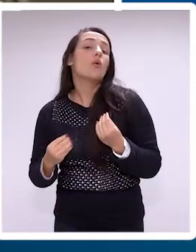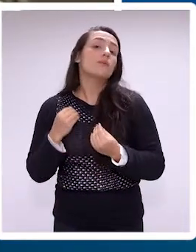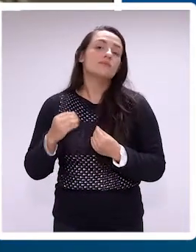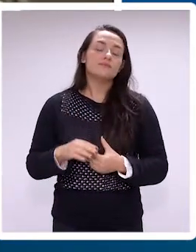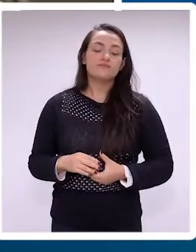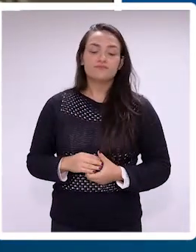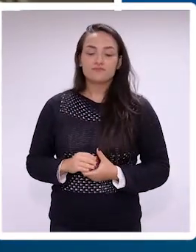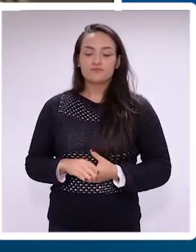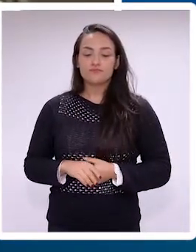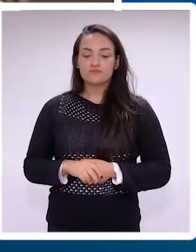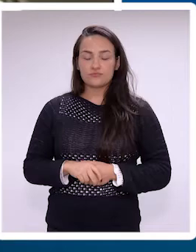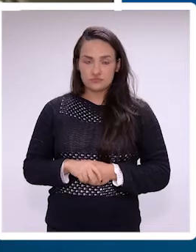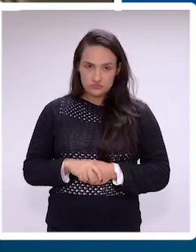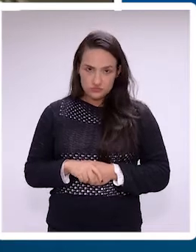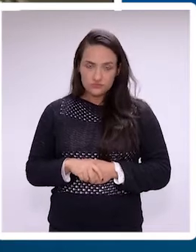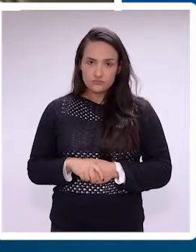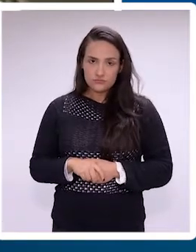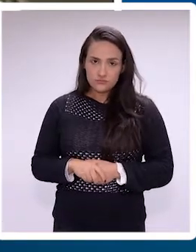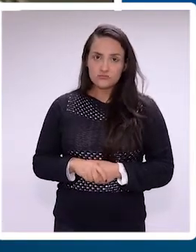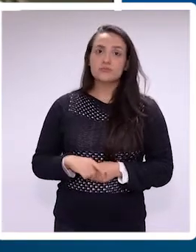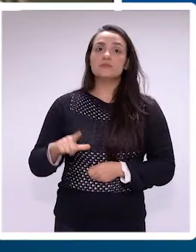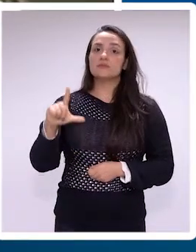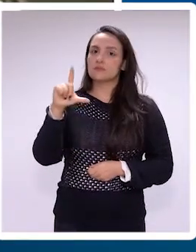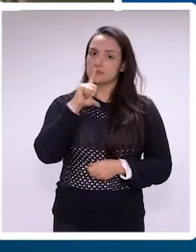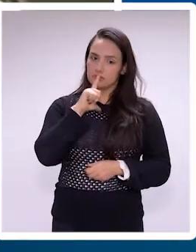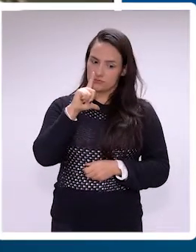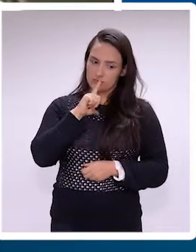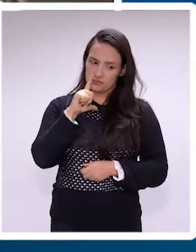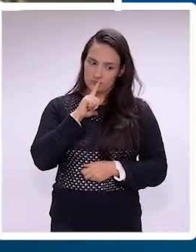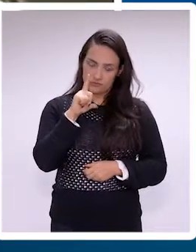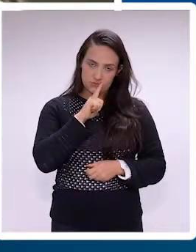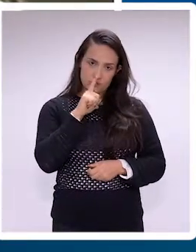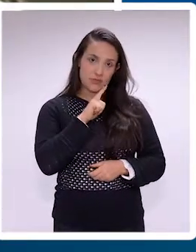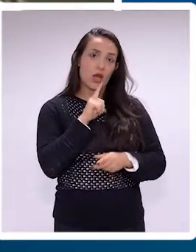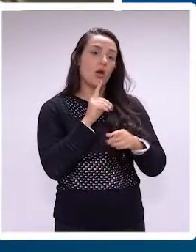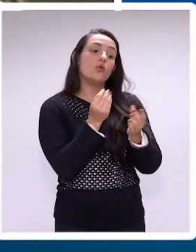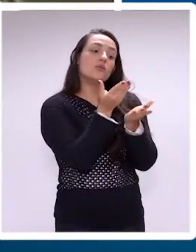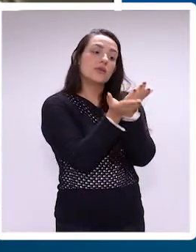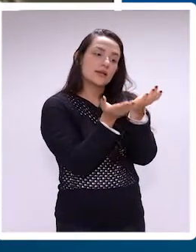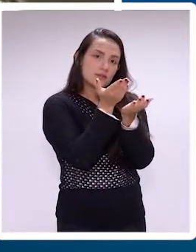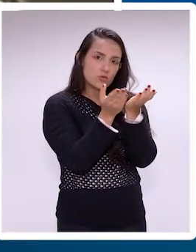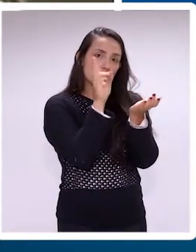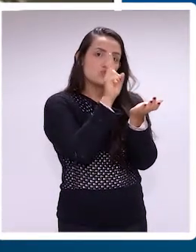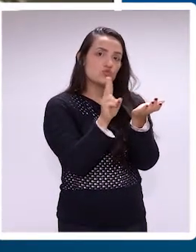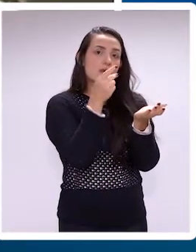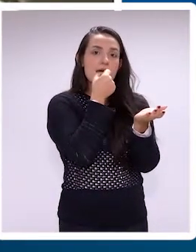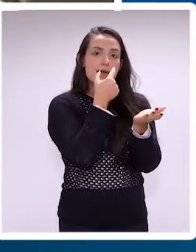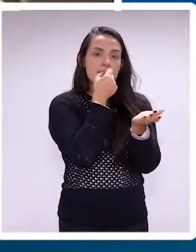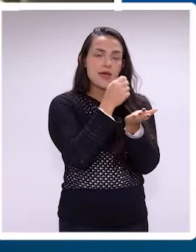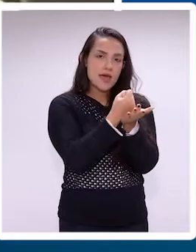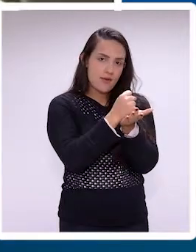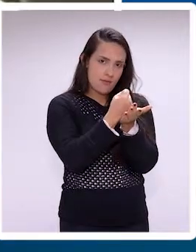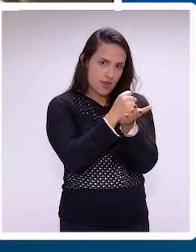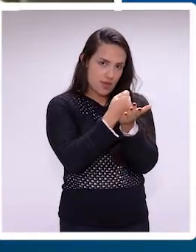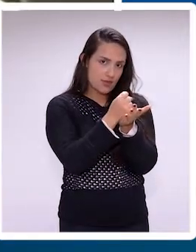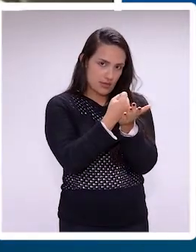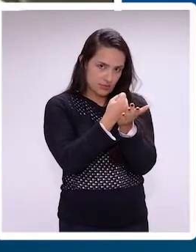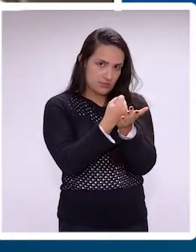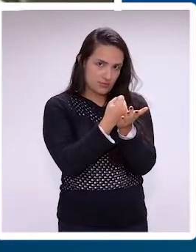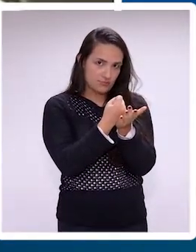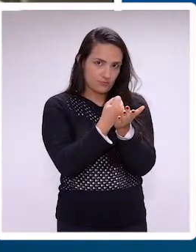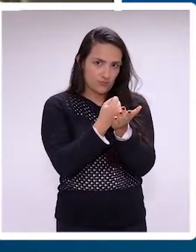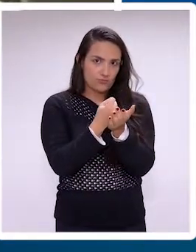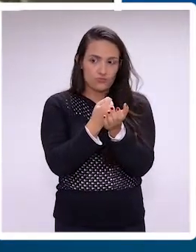Tem basicamente o tratamento medicamentoso, que no caso da depressão, no caso da ansiedade, o